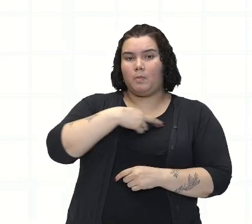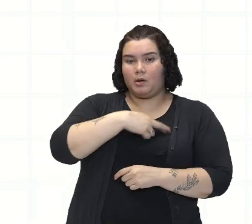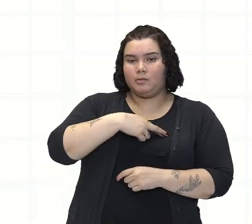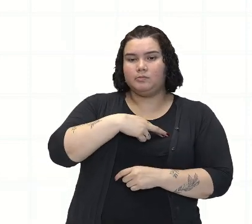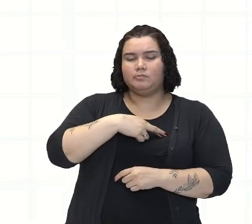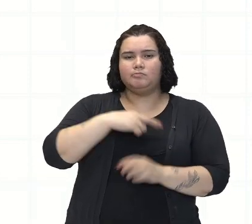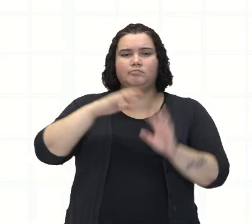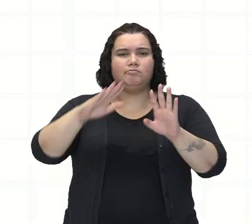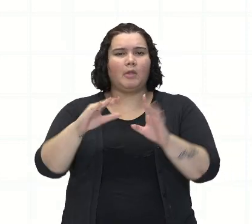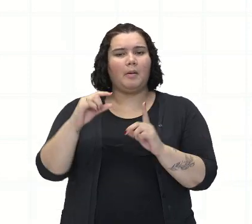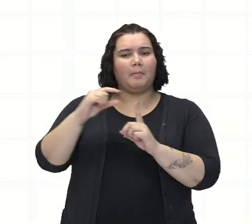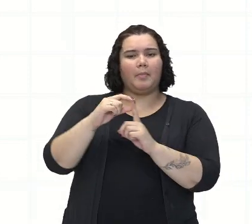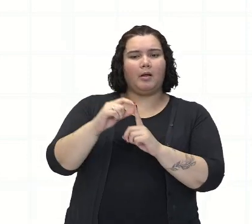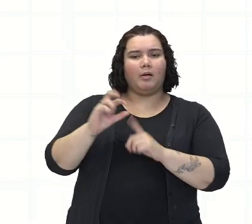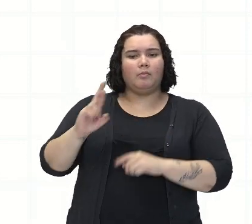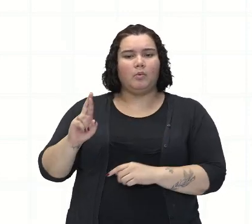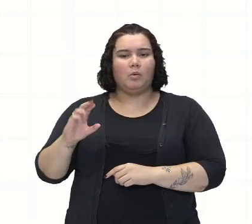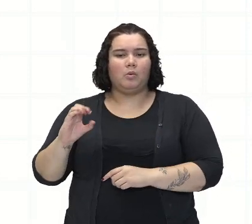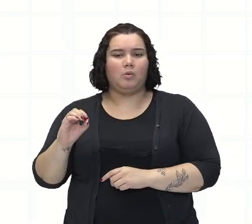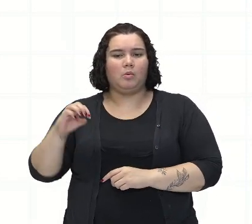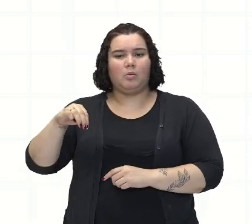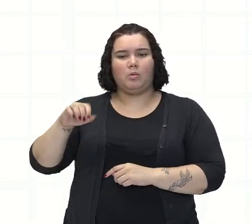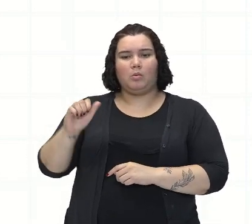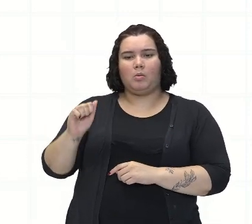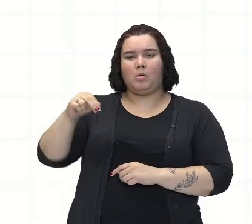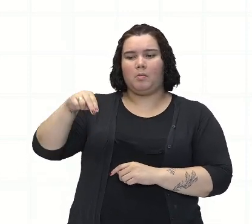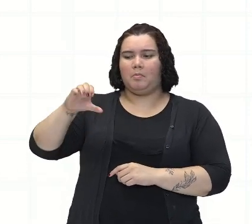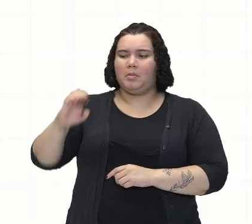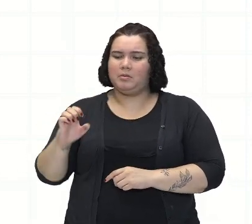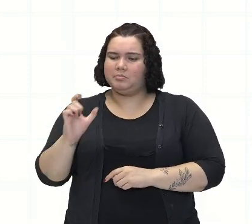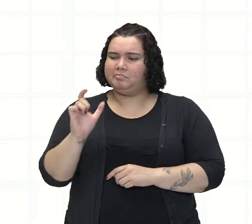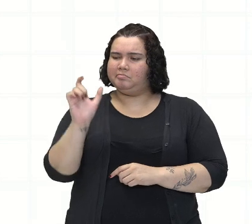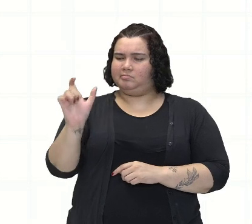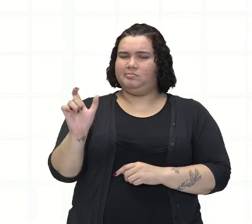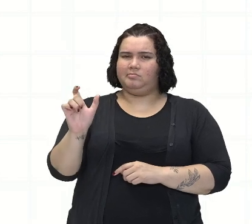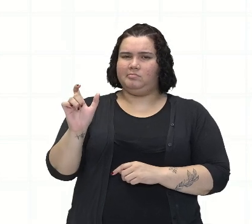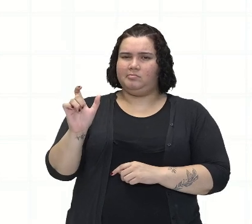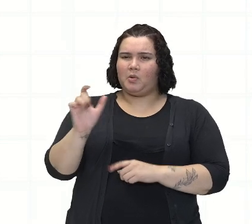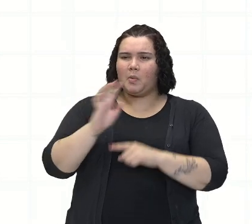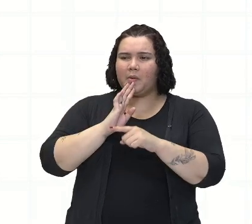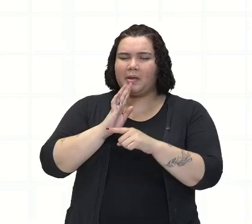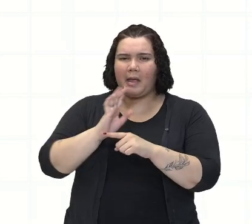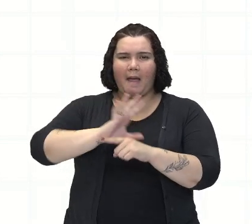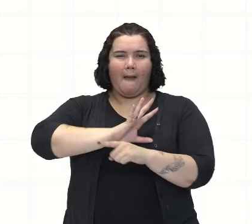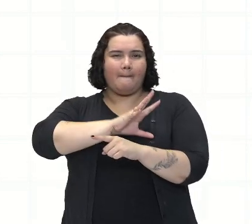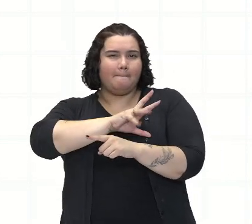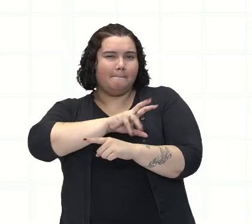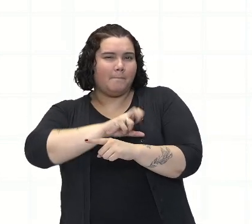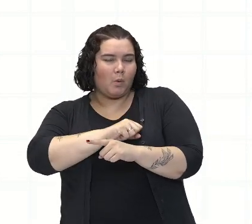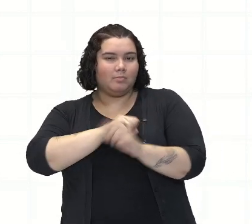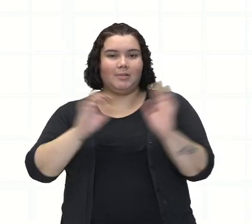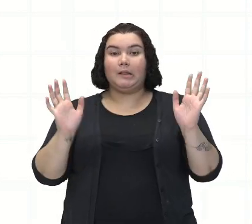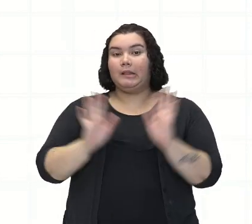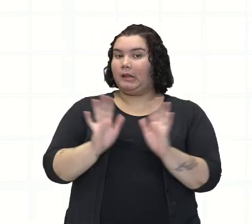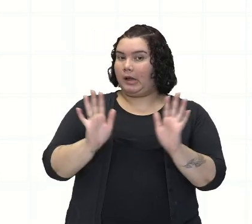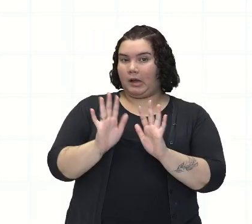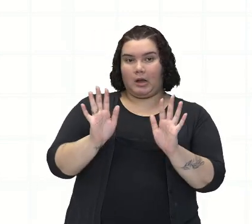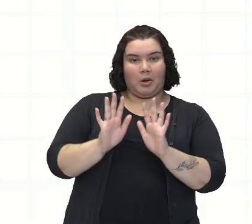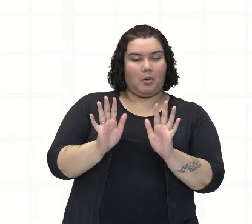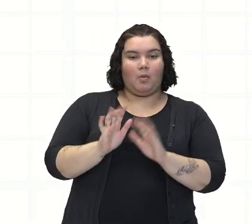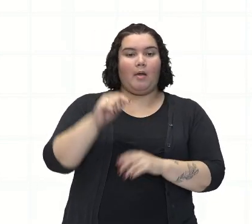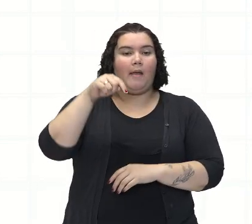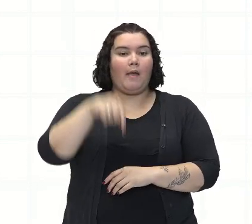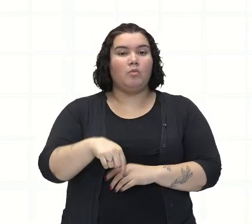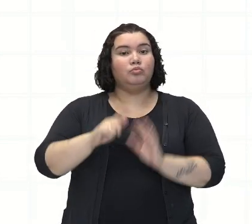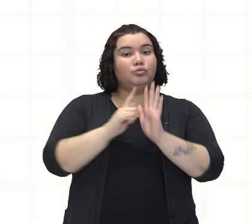palavra romance, eu não quero que vocês pensem em amor, histórias de amor. Aqui é um gênero literário, e esse gênero literário tem